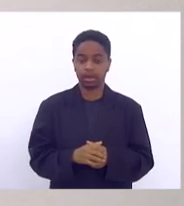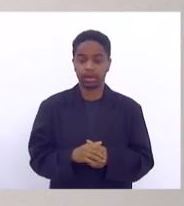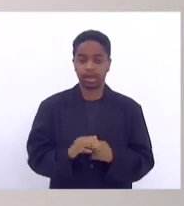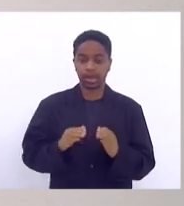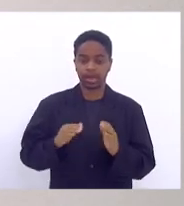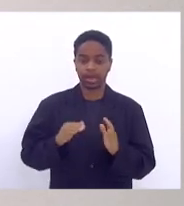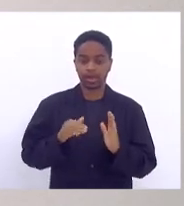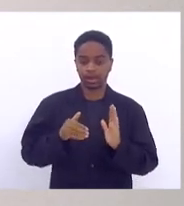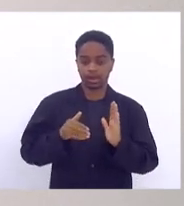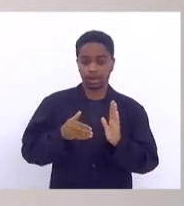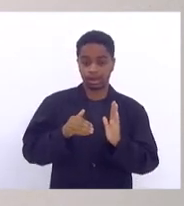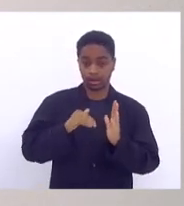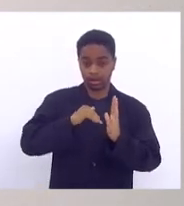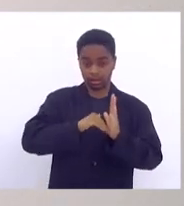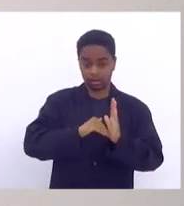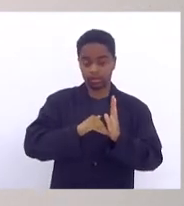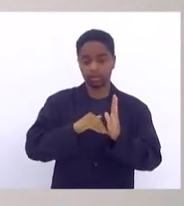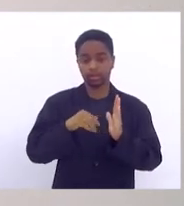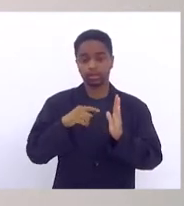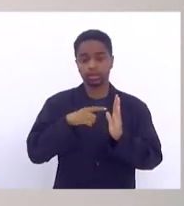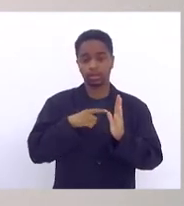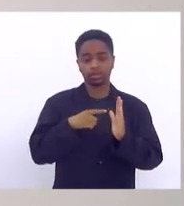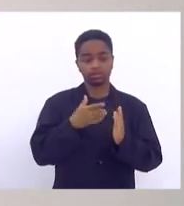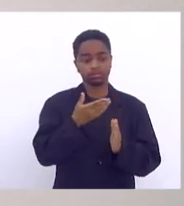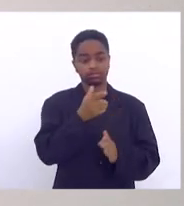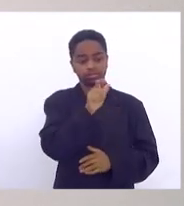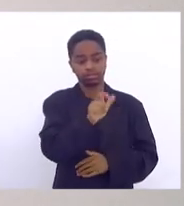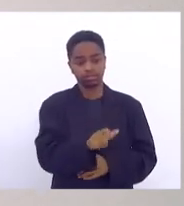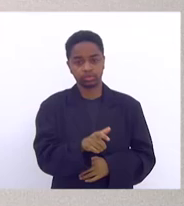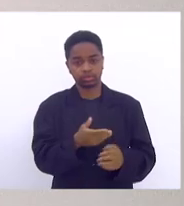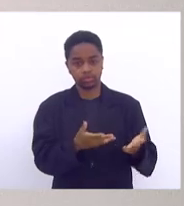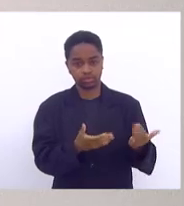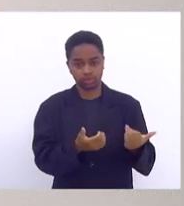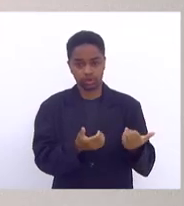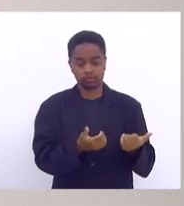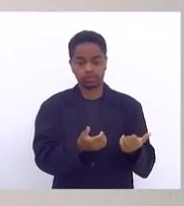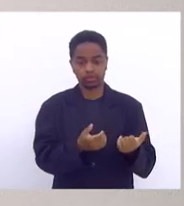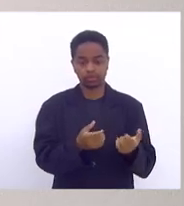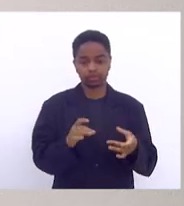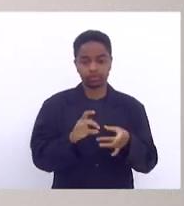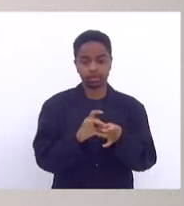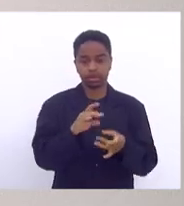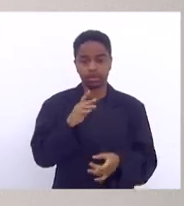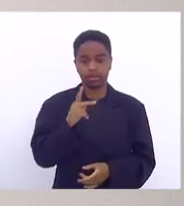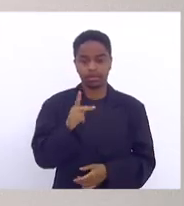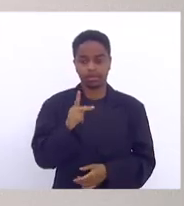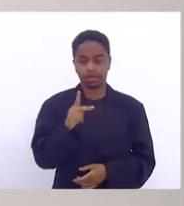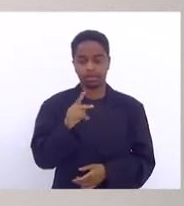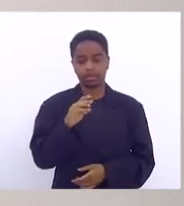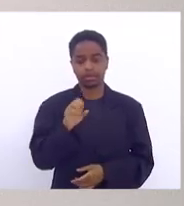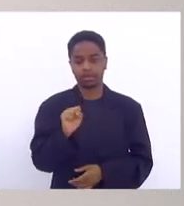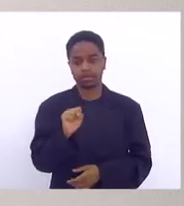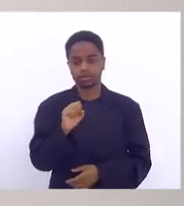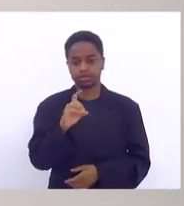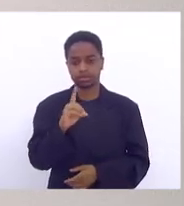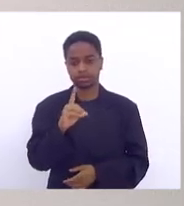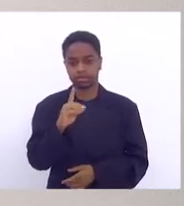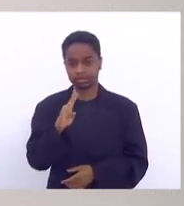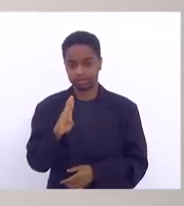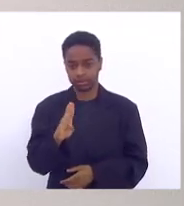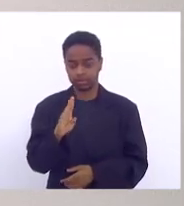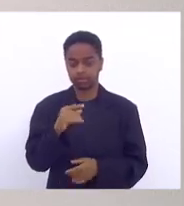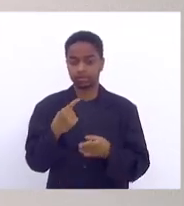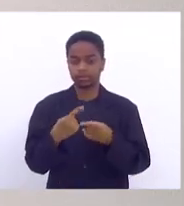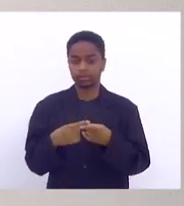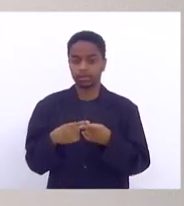presidida por um jovem um jovem do PSDB um jovem eleito